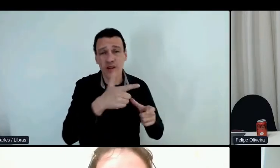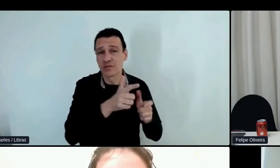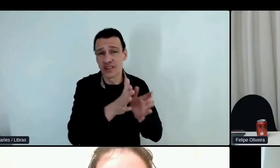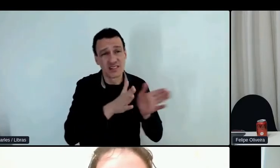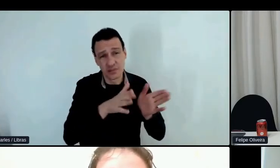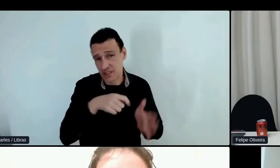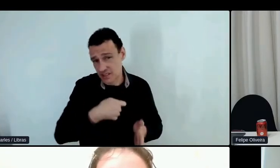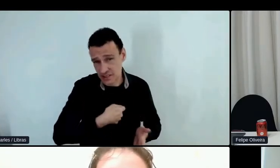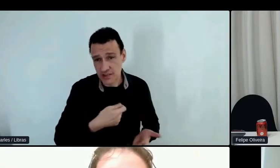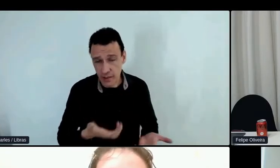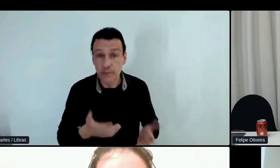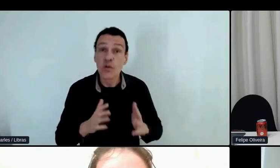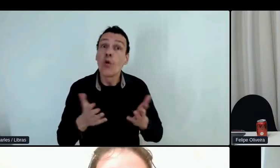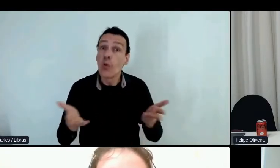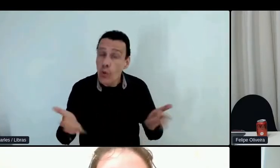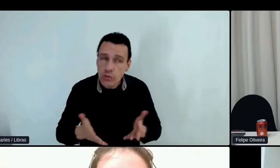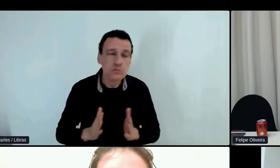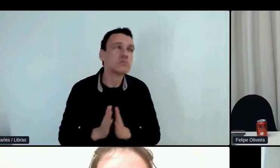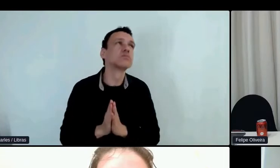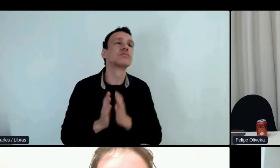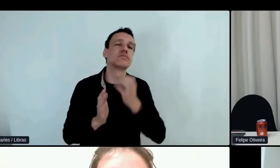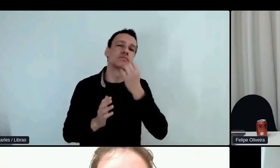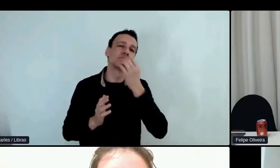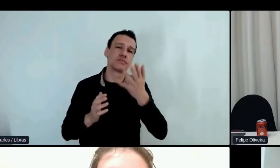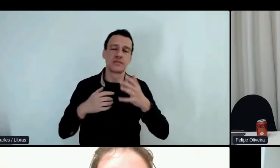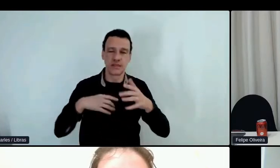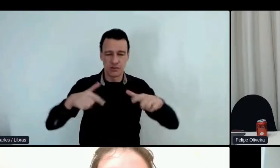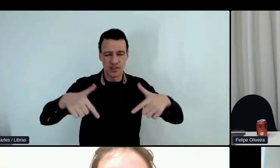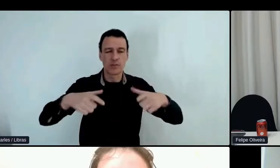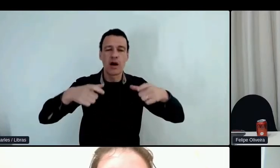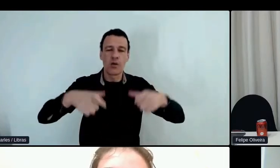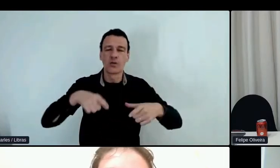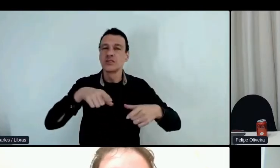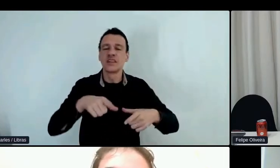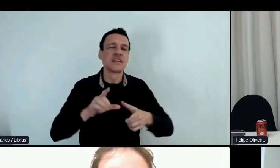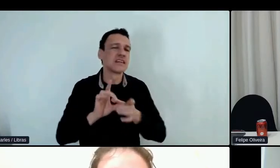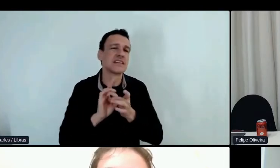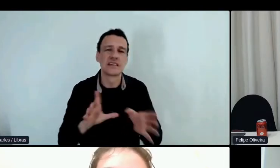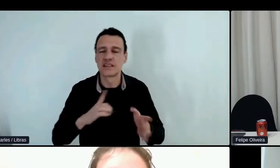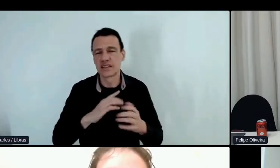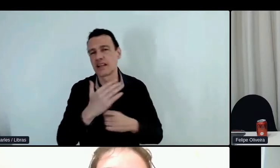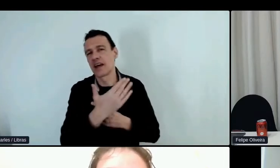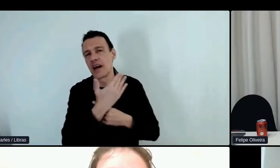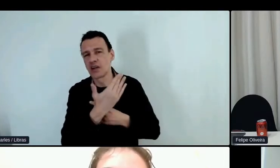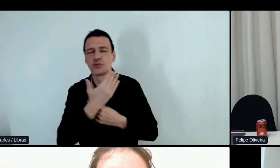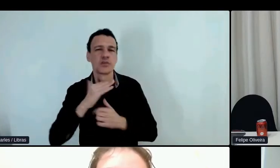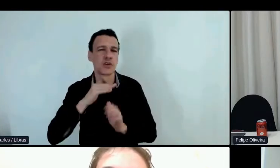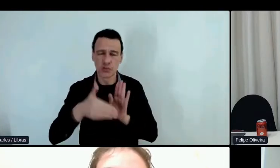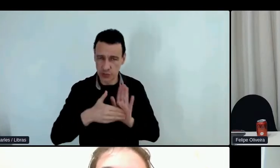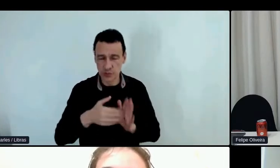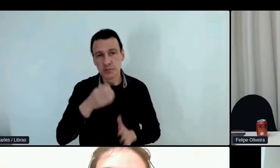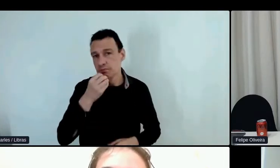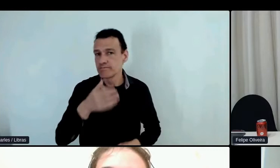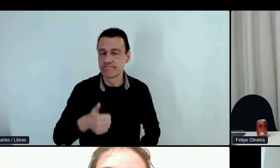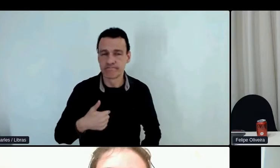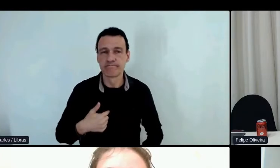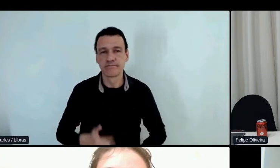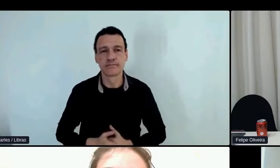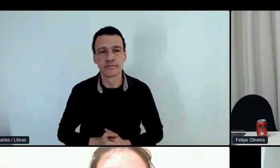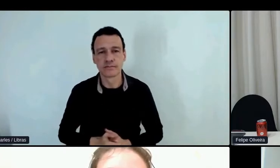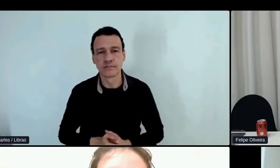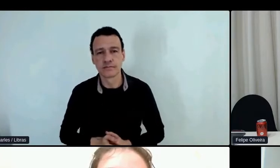também não adianta falar que todos os autistas são da mesma maneira, mas não entendem como se adequar para cada um deles, aí esse lugar